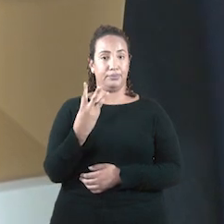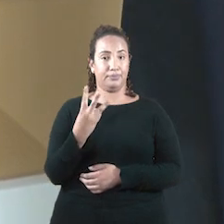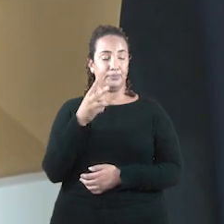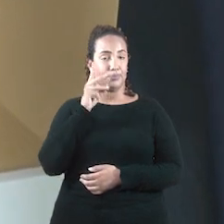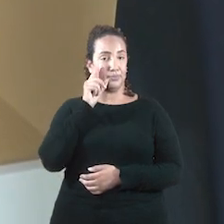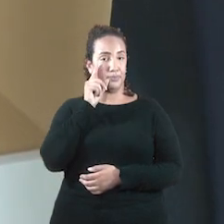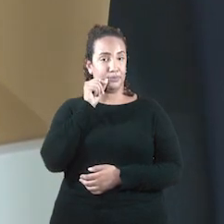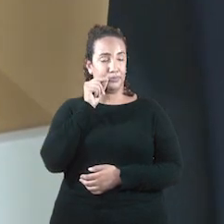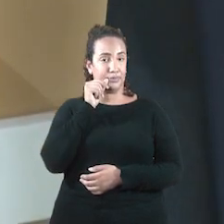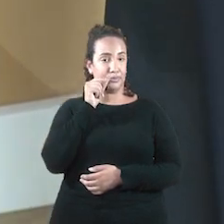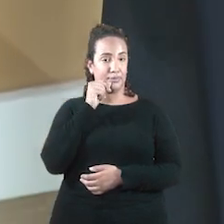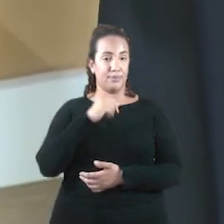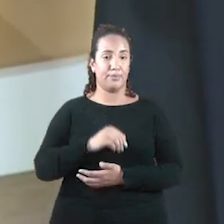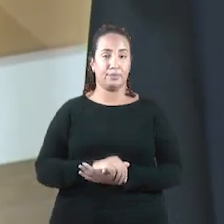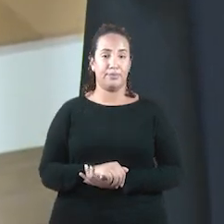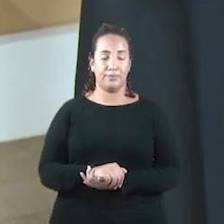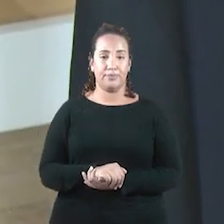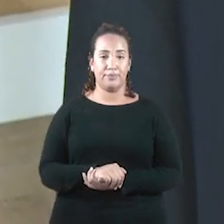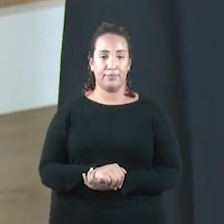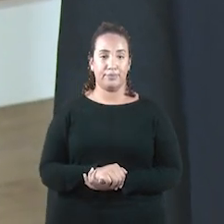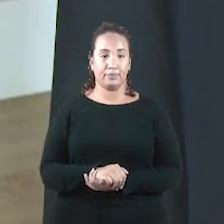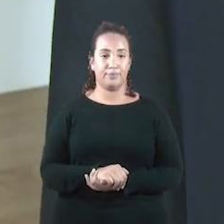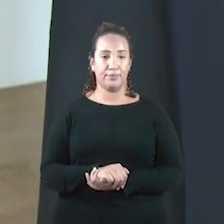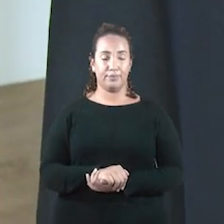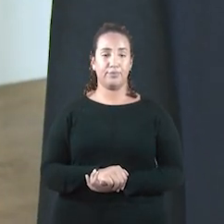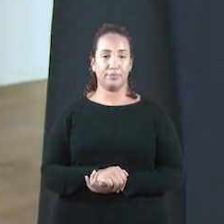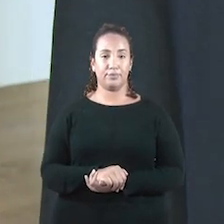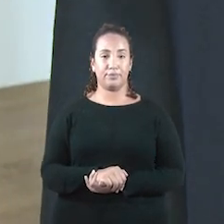3 lápis,